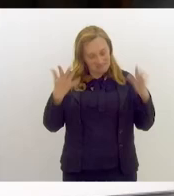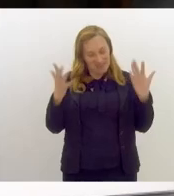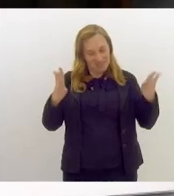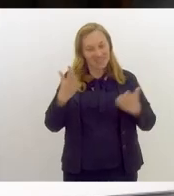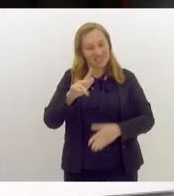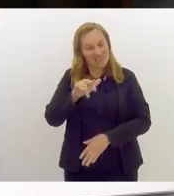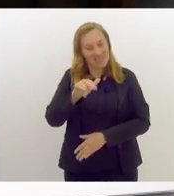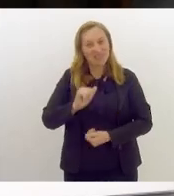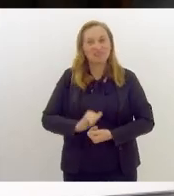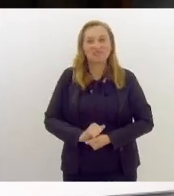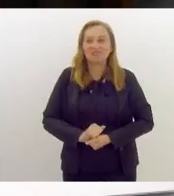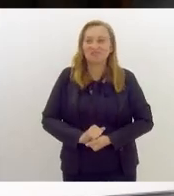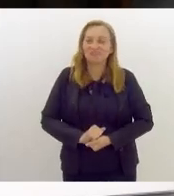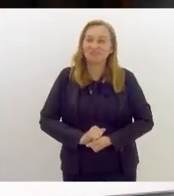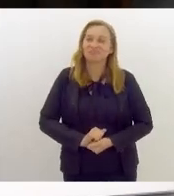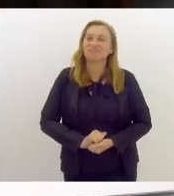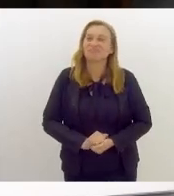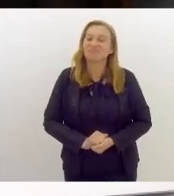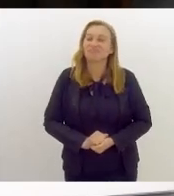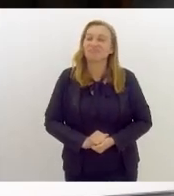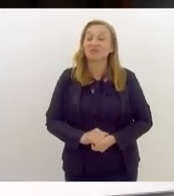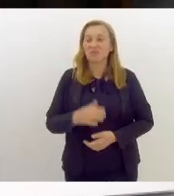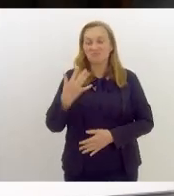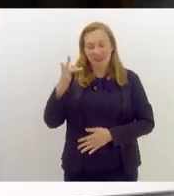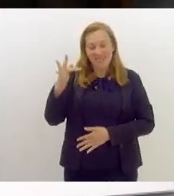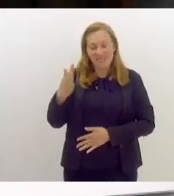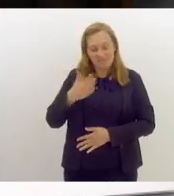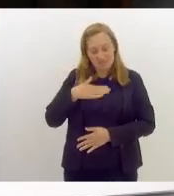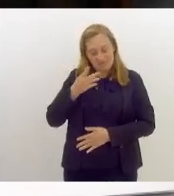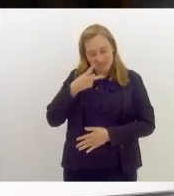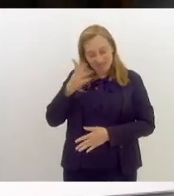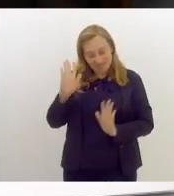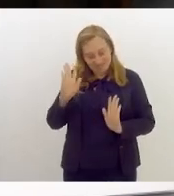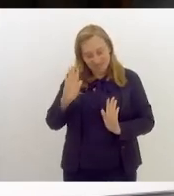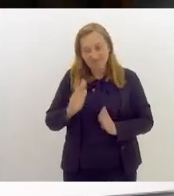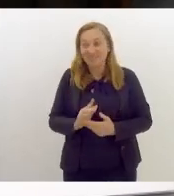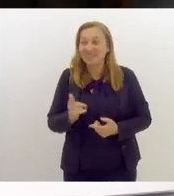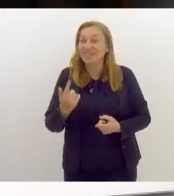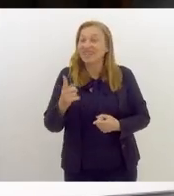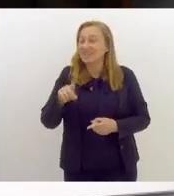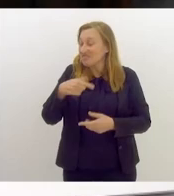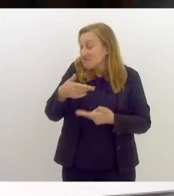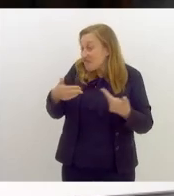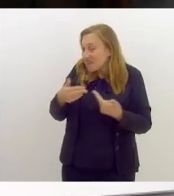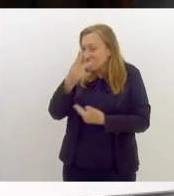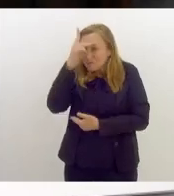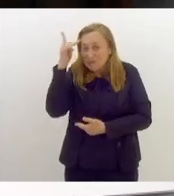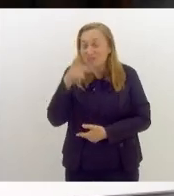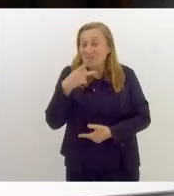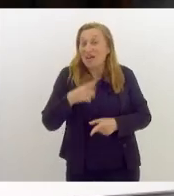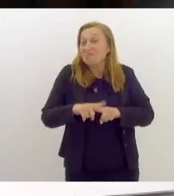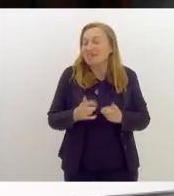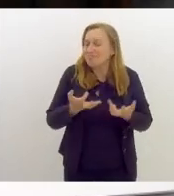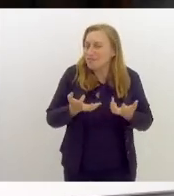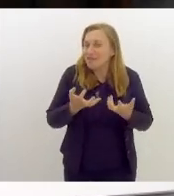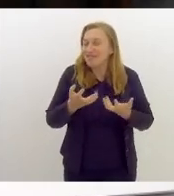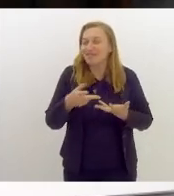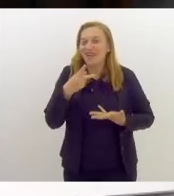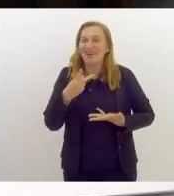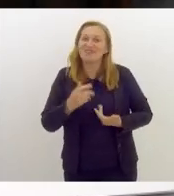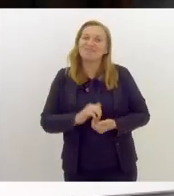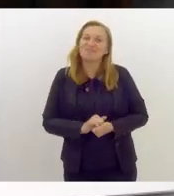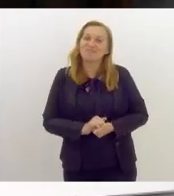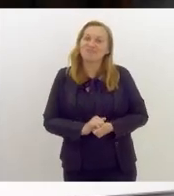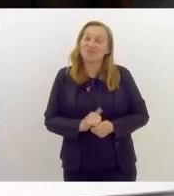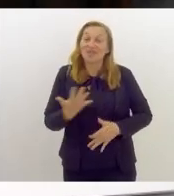irmão você bem breve porque tem outras pessoas para falar mas eu queria externar aqui